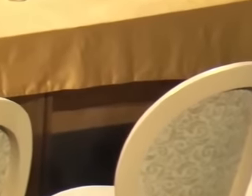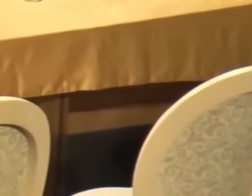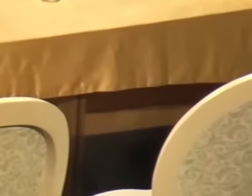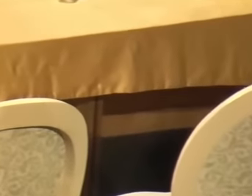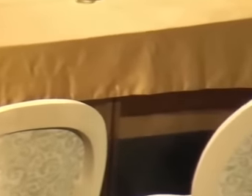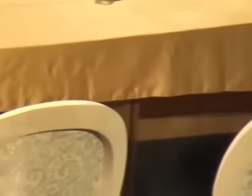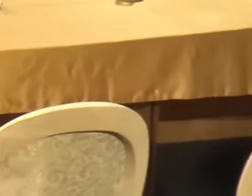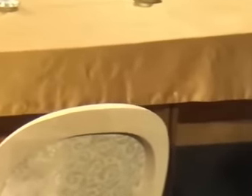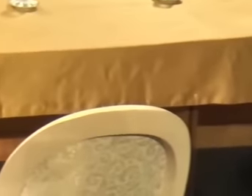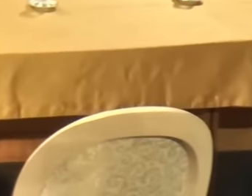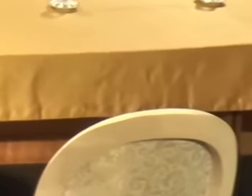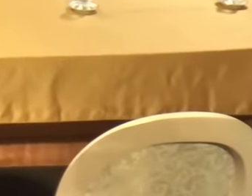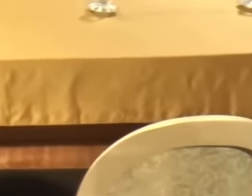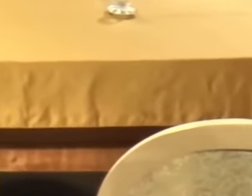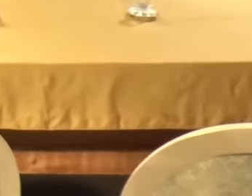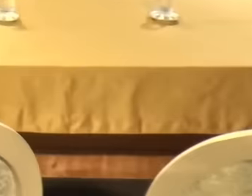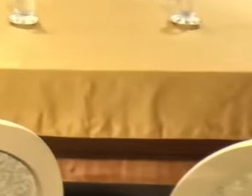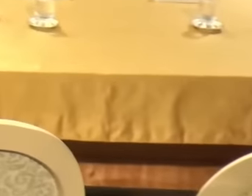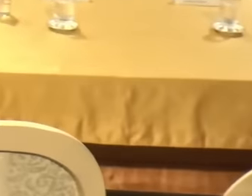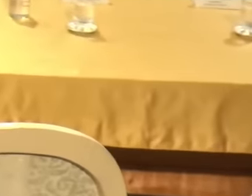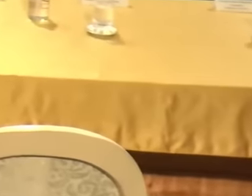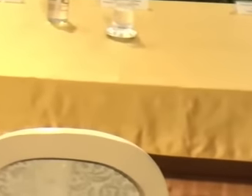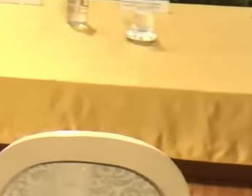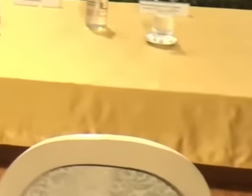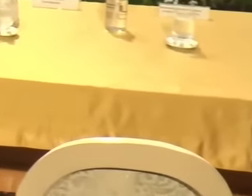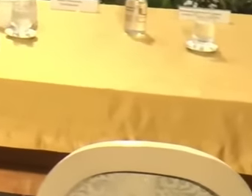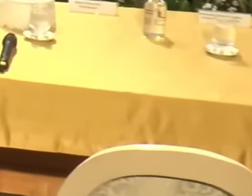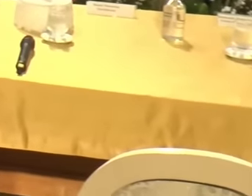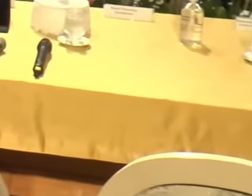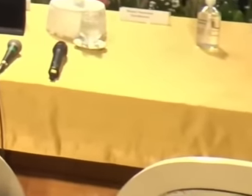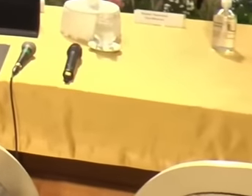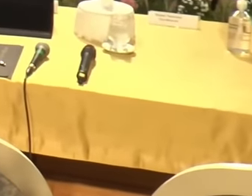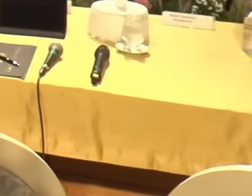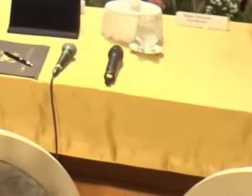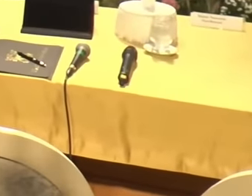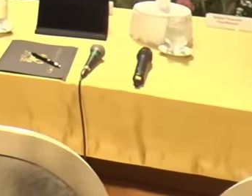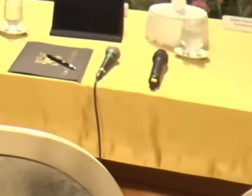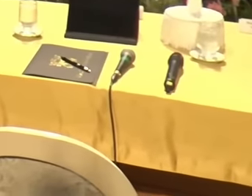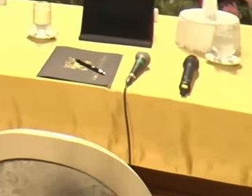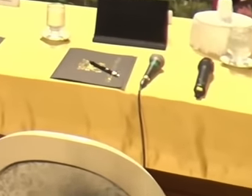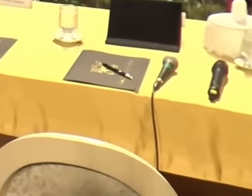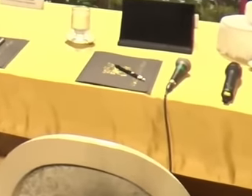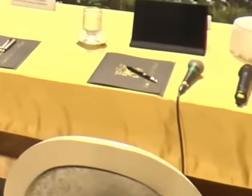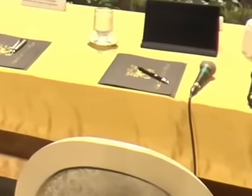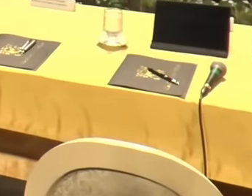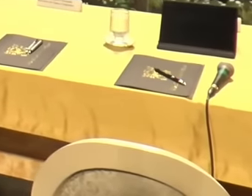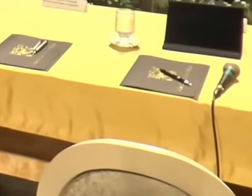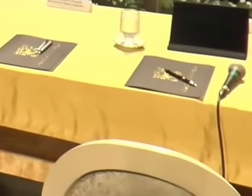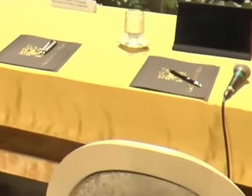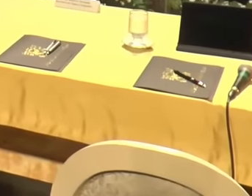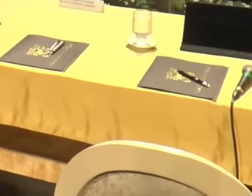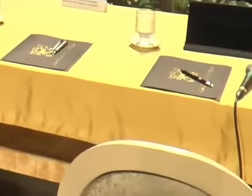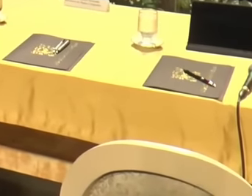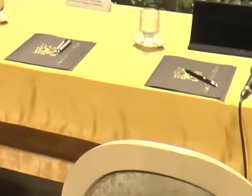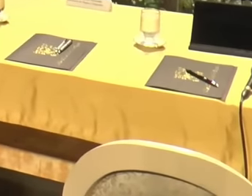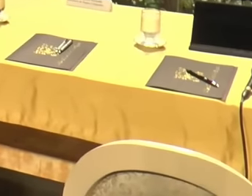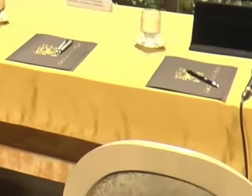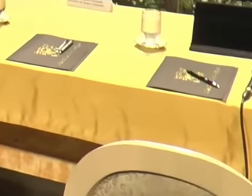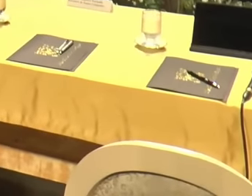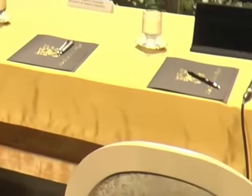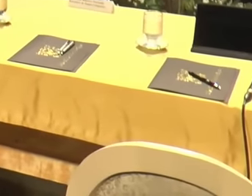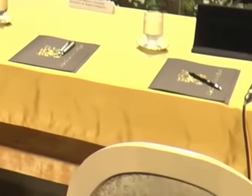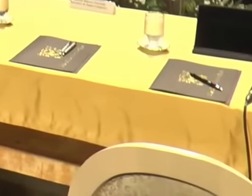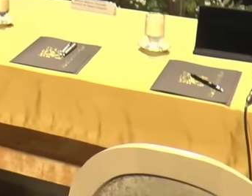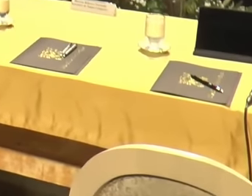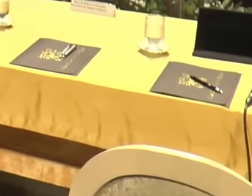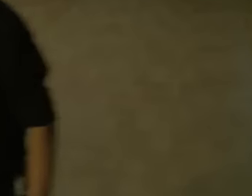safe and so secure. Every day is such a